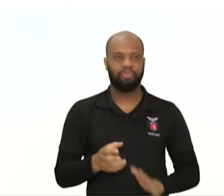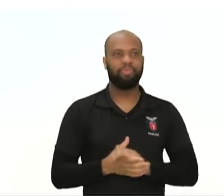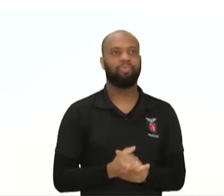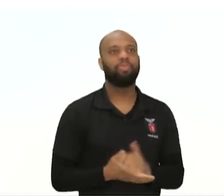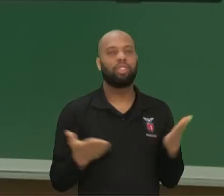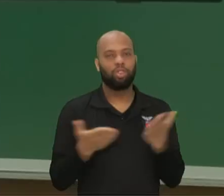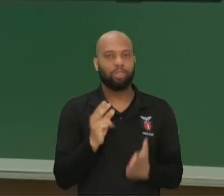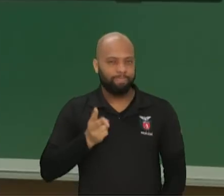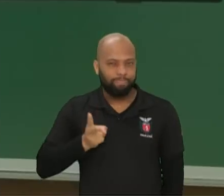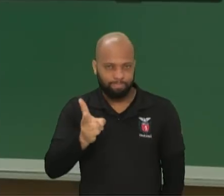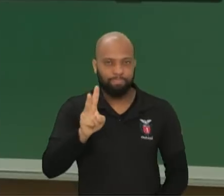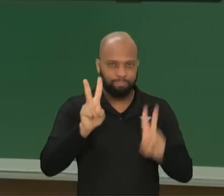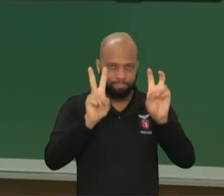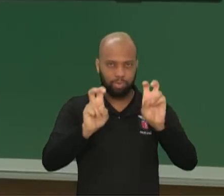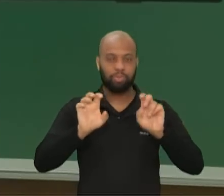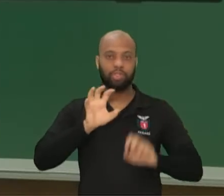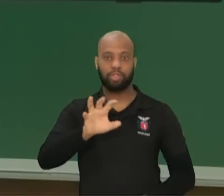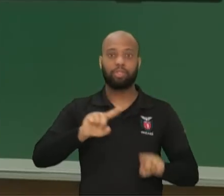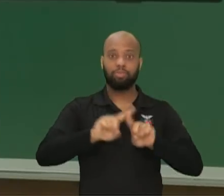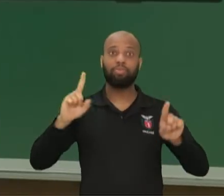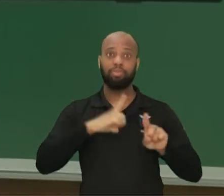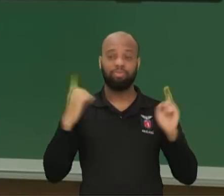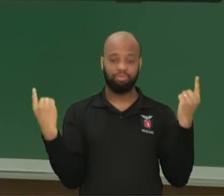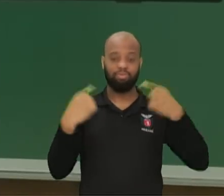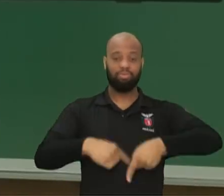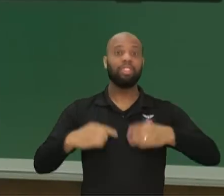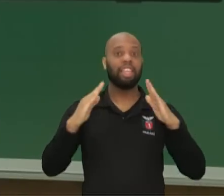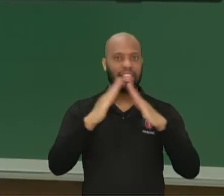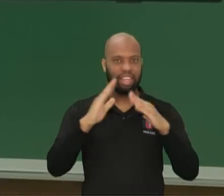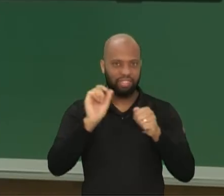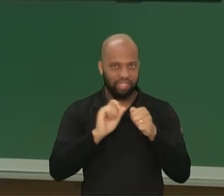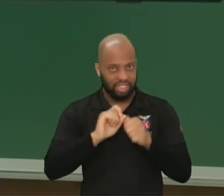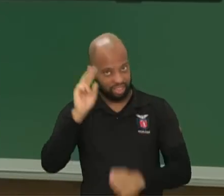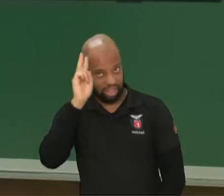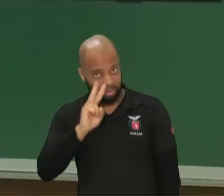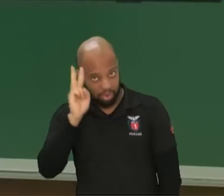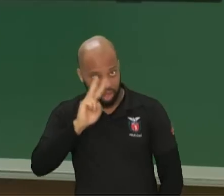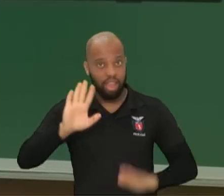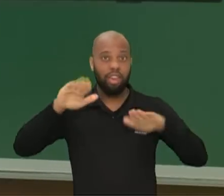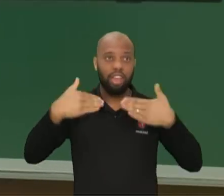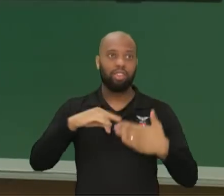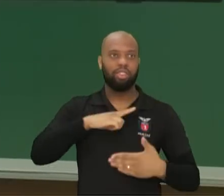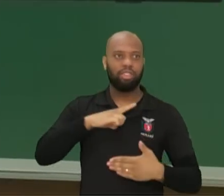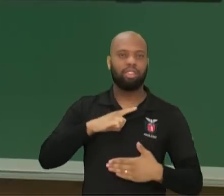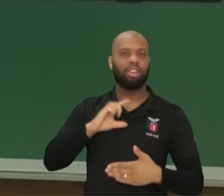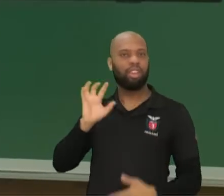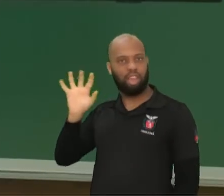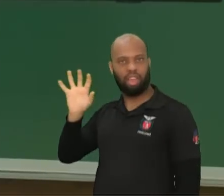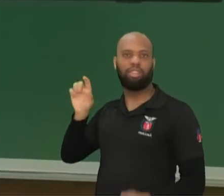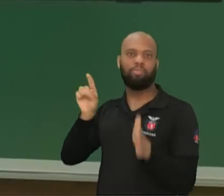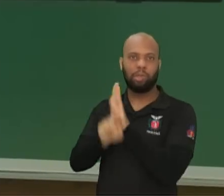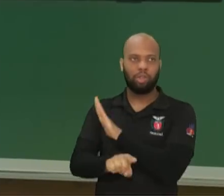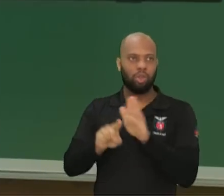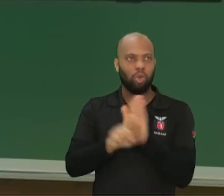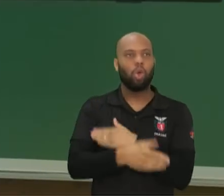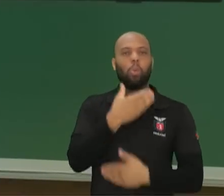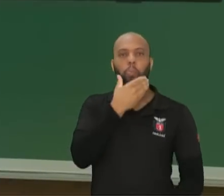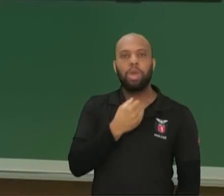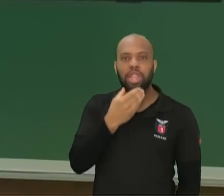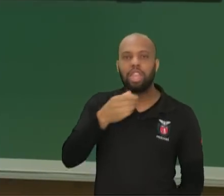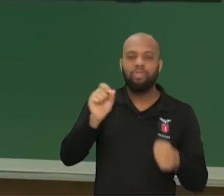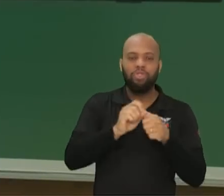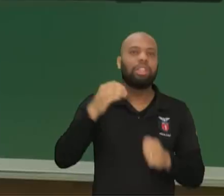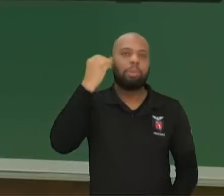Certo? Só que a professora deixou um desafio para casa. Lembram? Então, a professora colocou lá esse exercício que João irá fazer